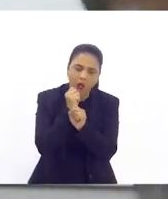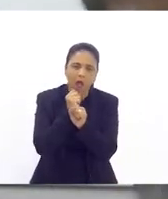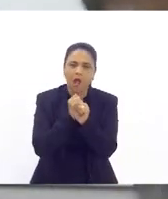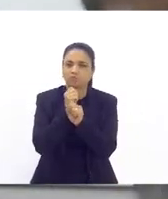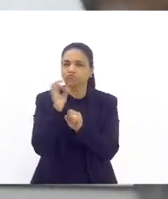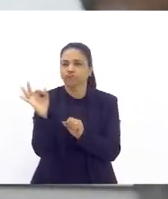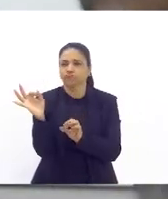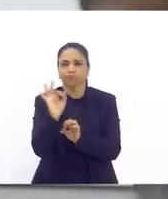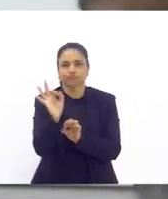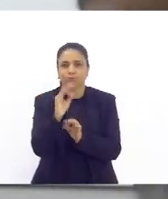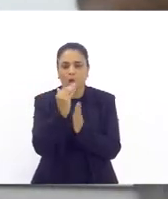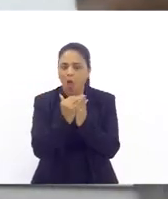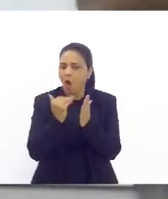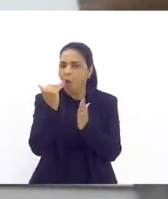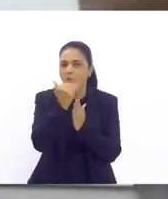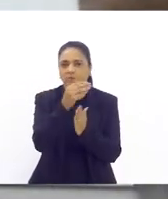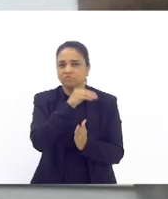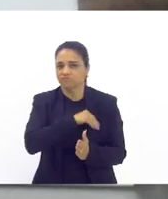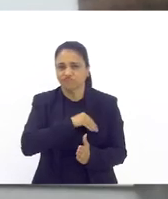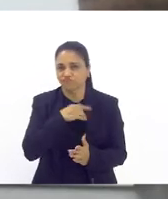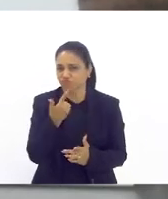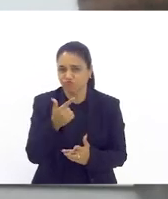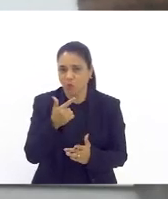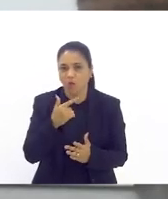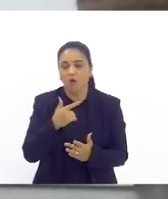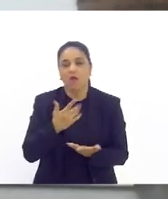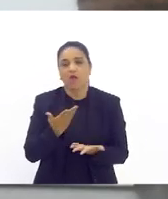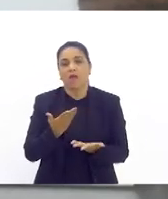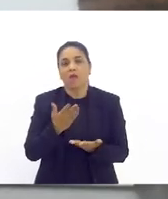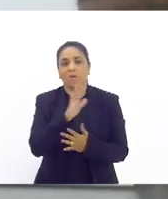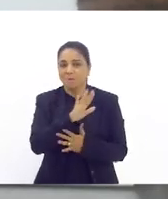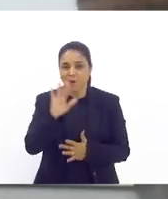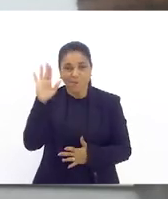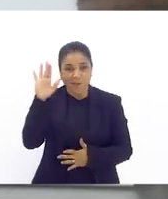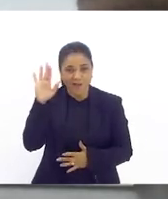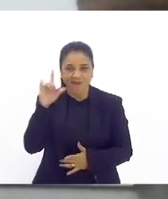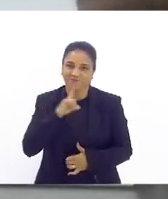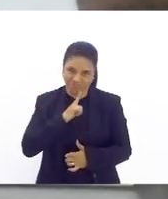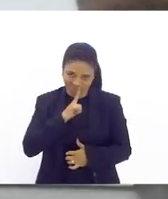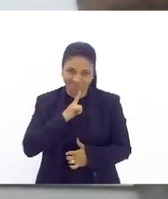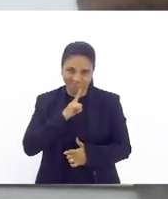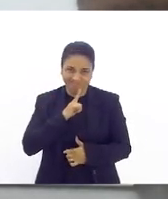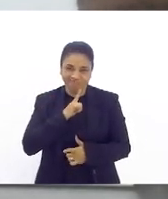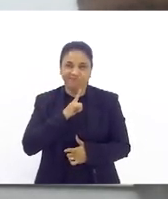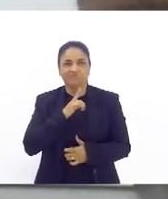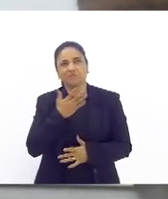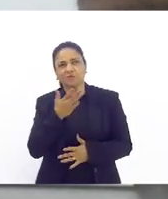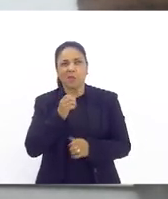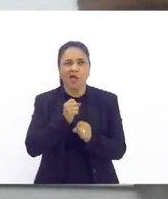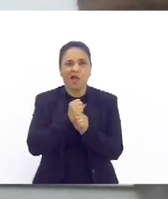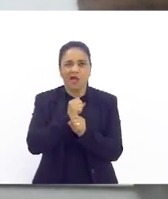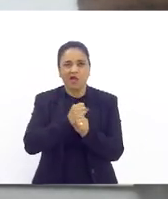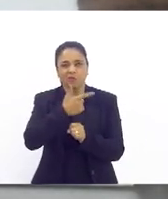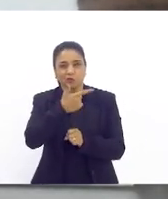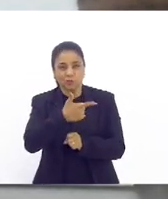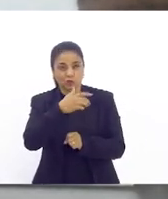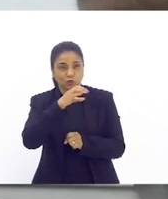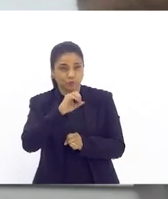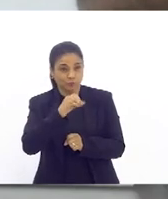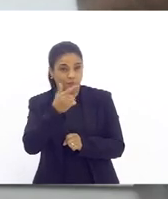salarial muitas promessas no ano de 2022